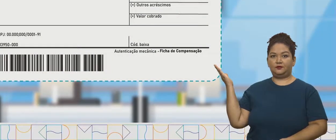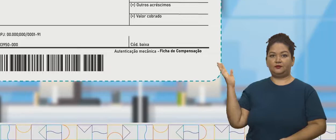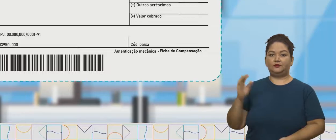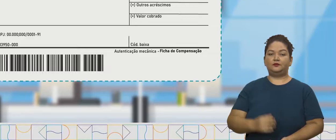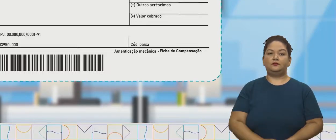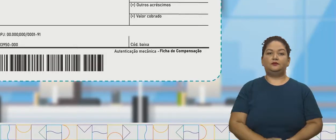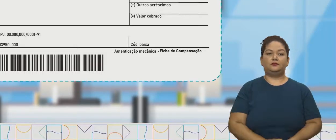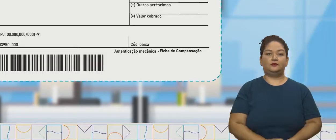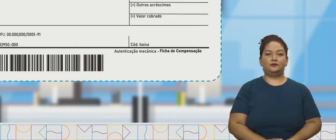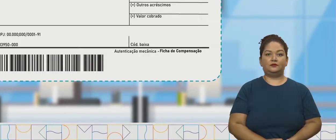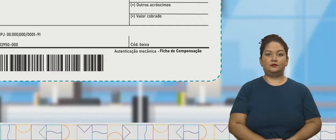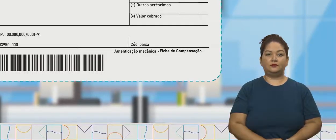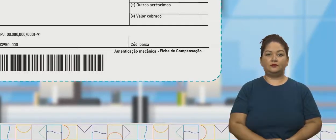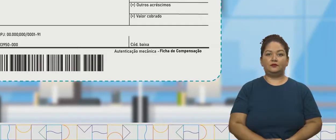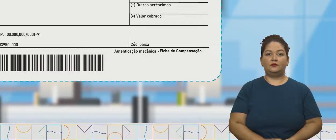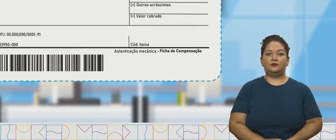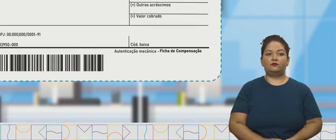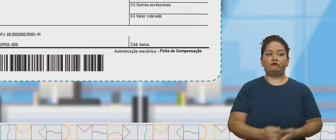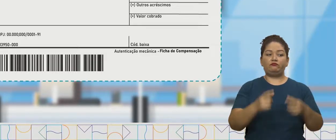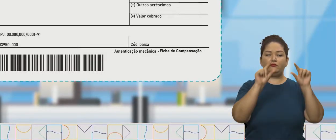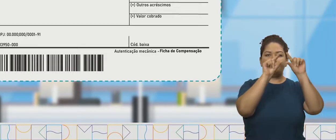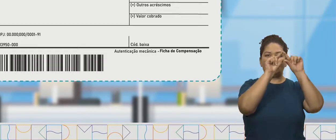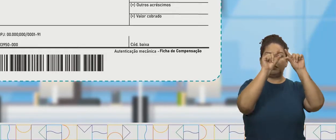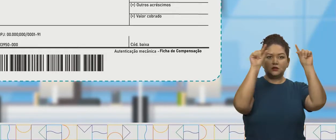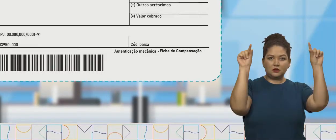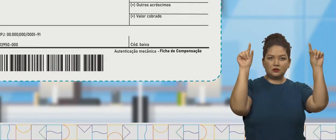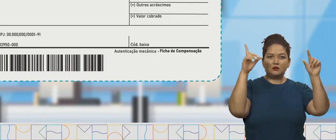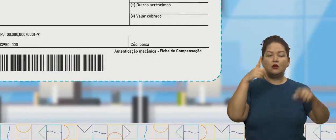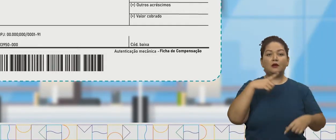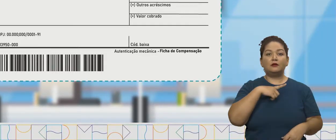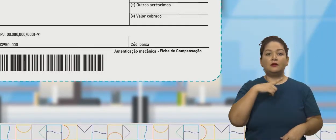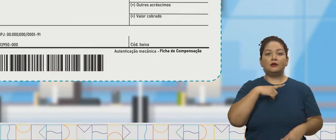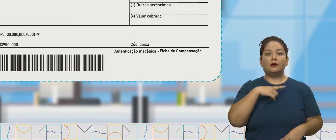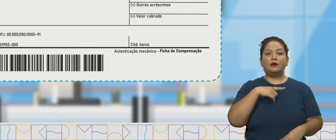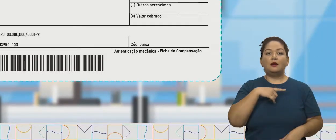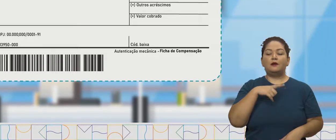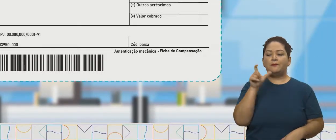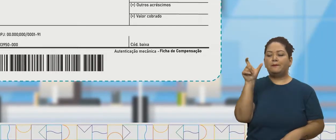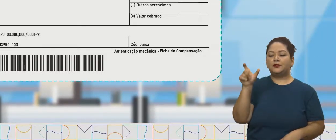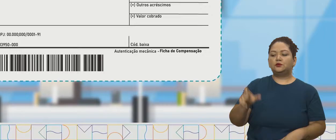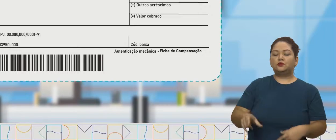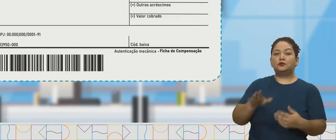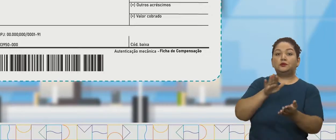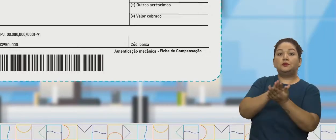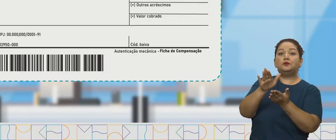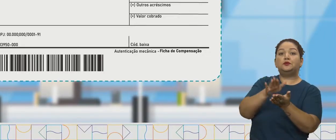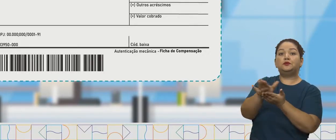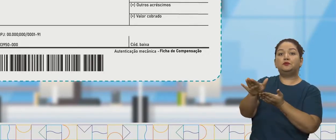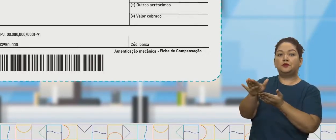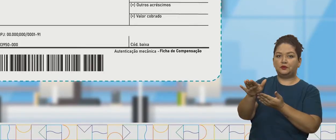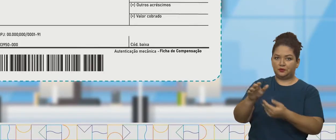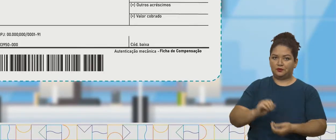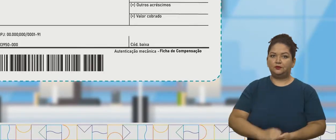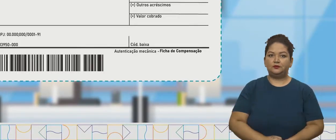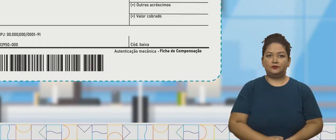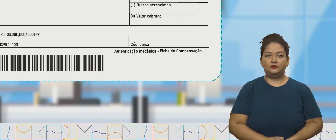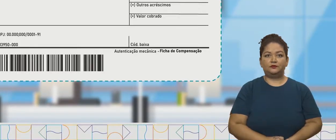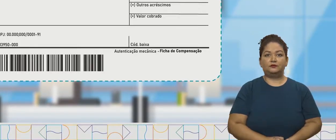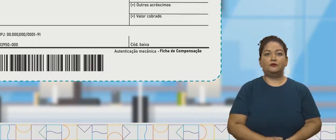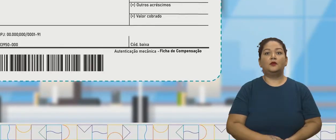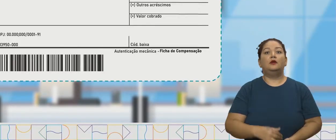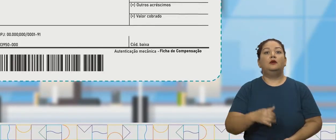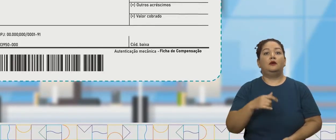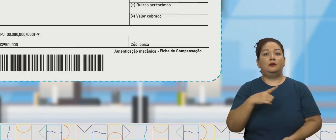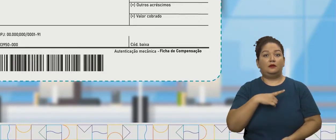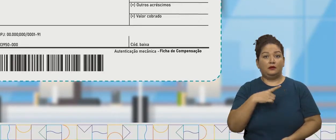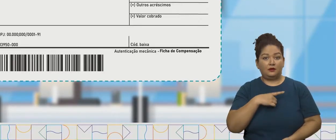do boleto, ou seja, conseguimos verificar quem foi que emitiu, de onde ele veio. Há vários